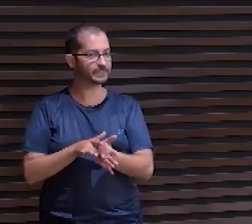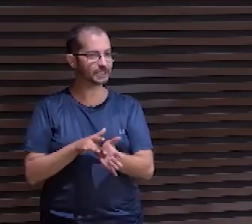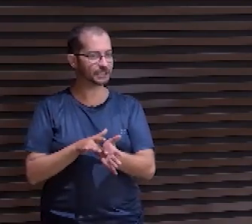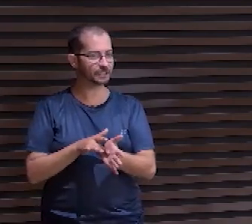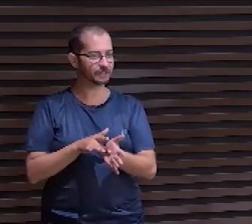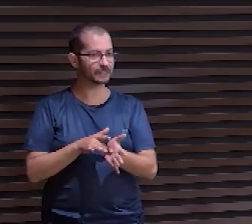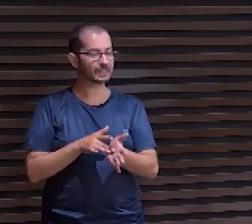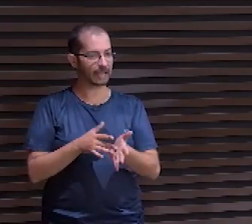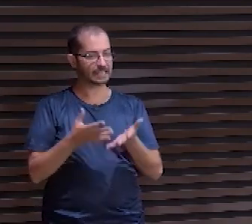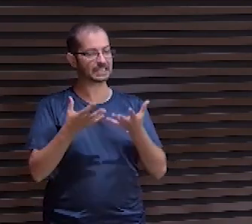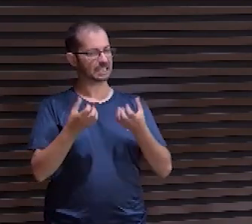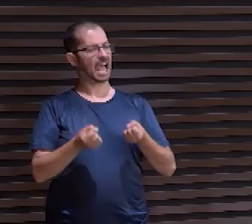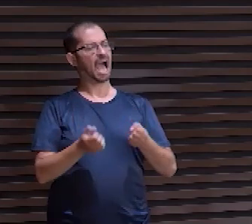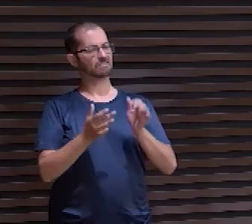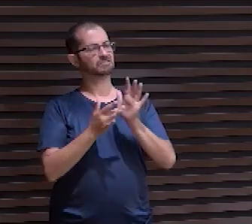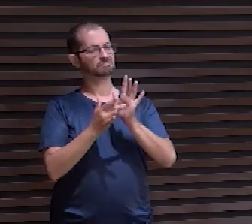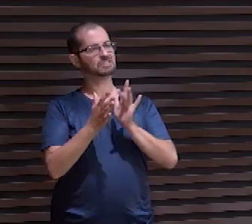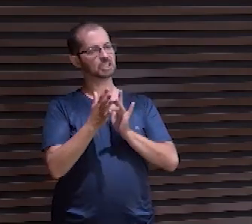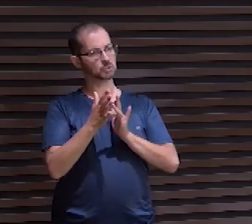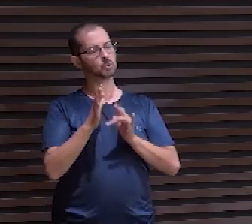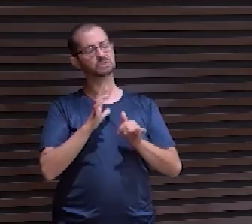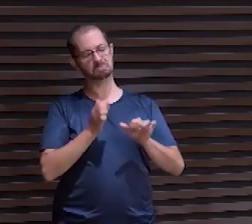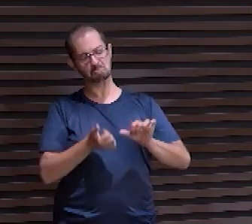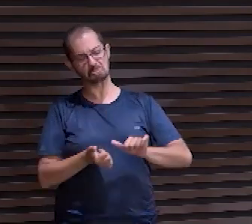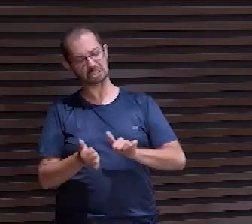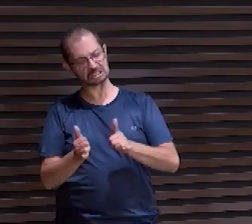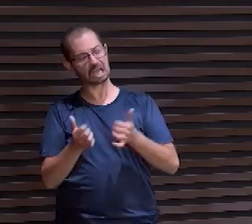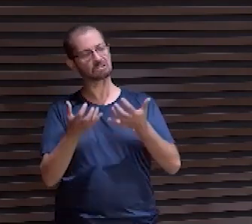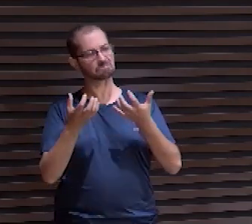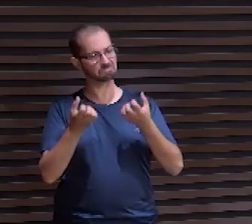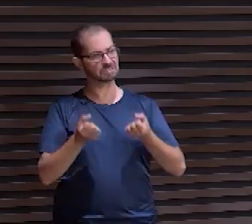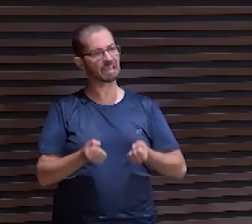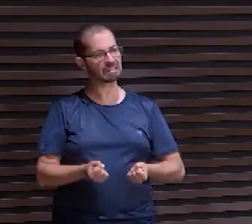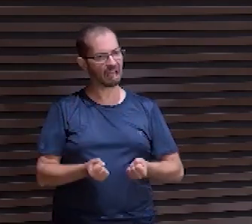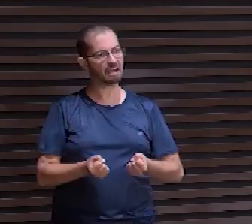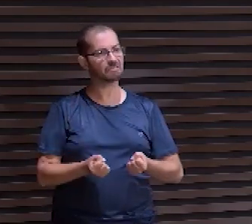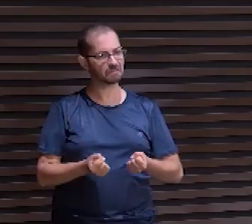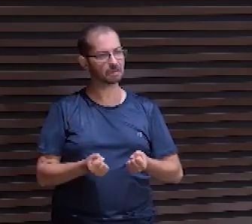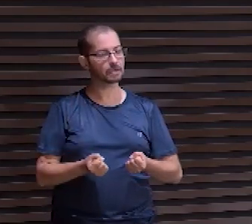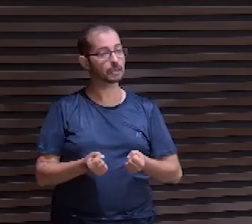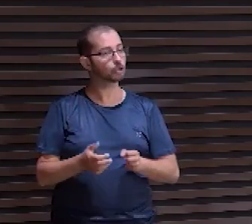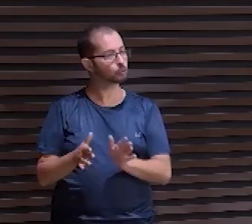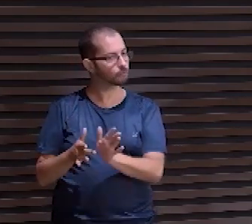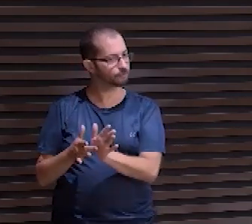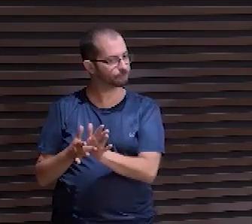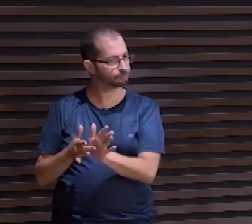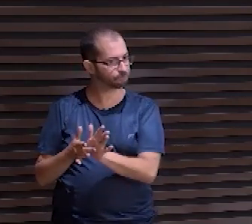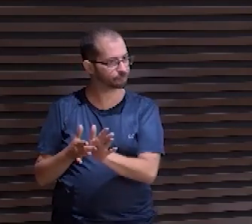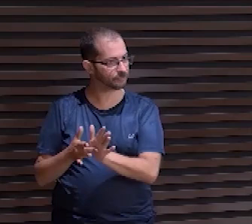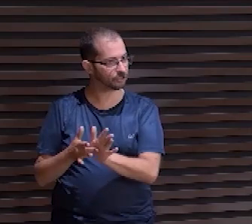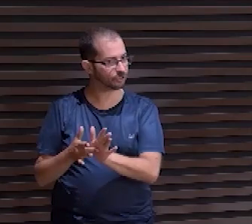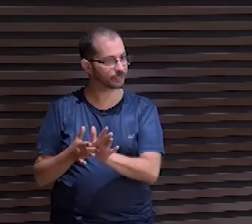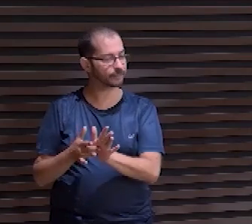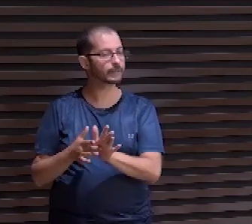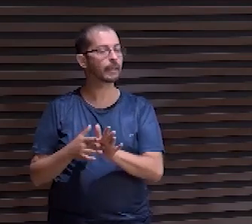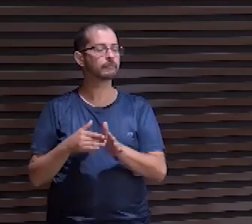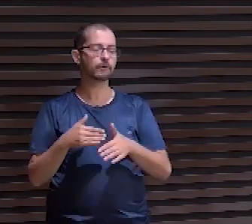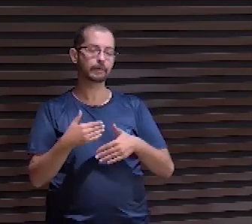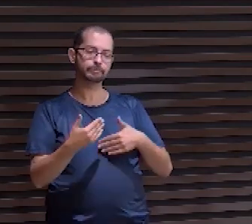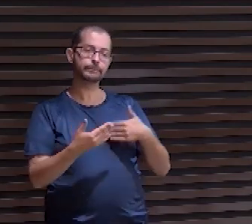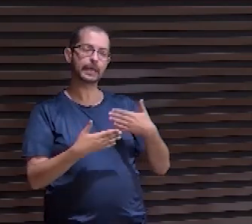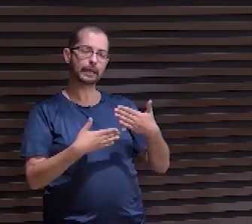batizado. E eles se infiltraram ali e durante um tempo eles foram